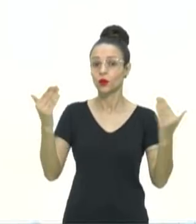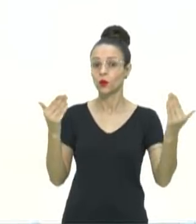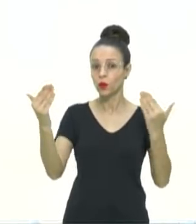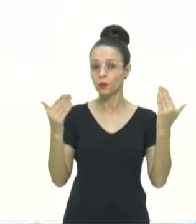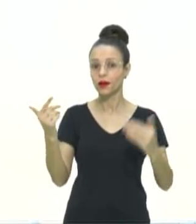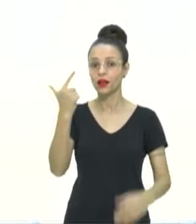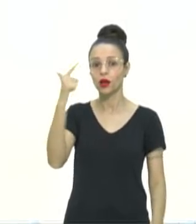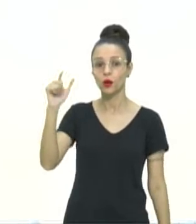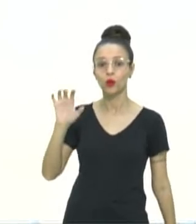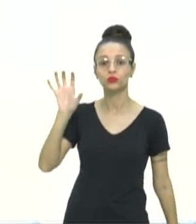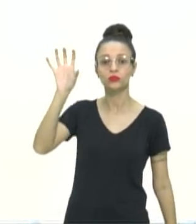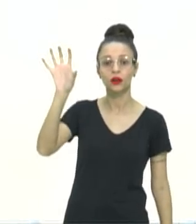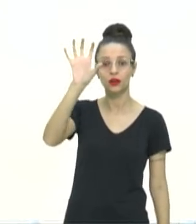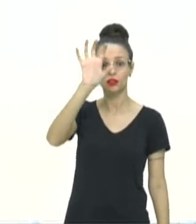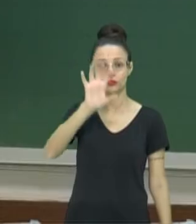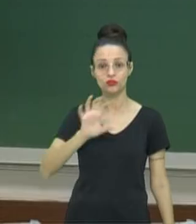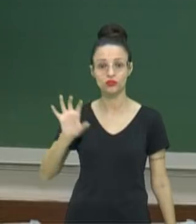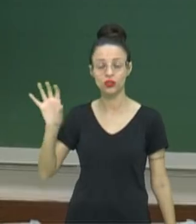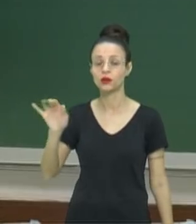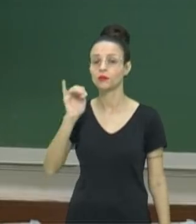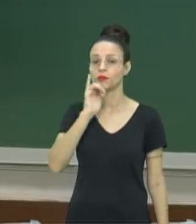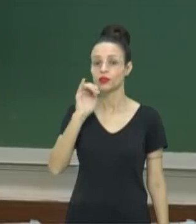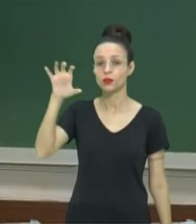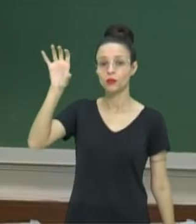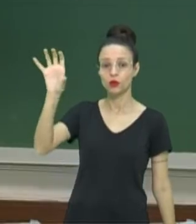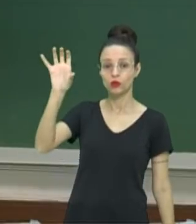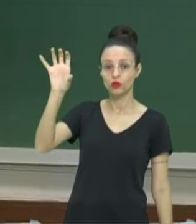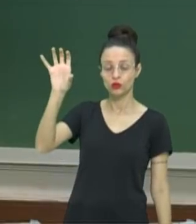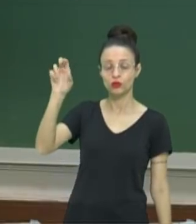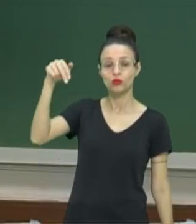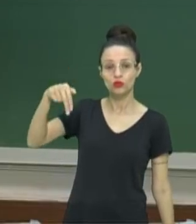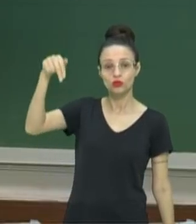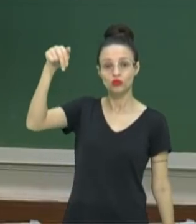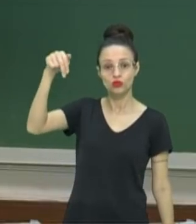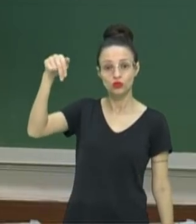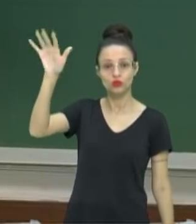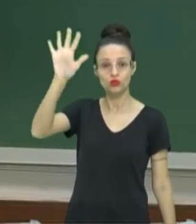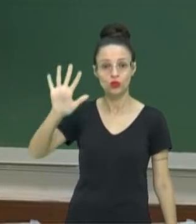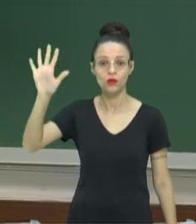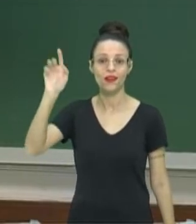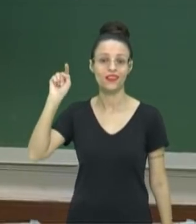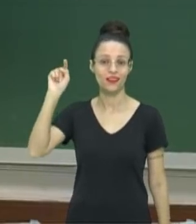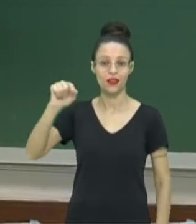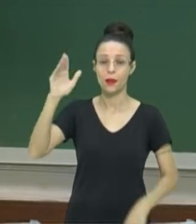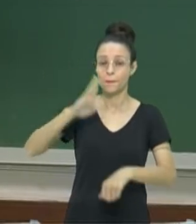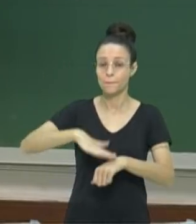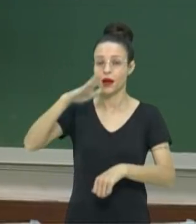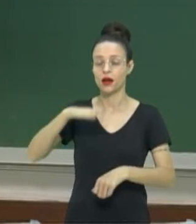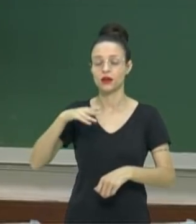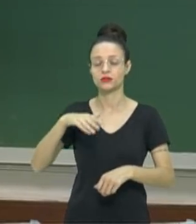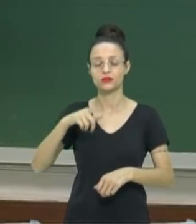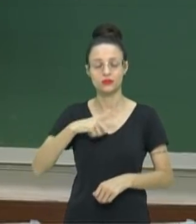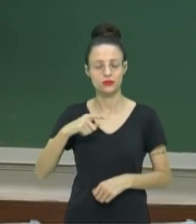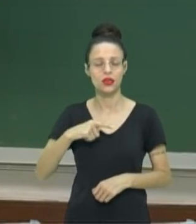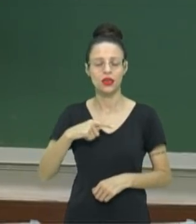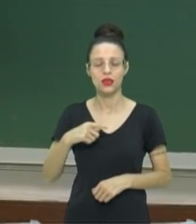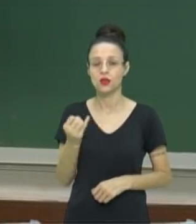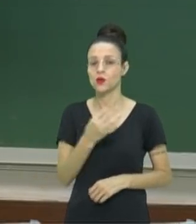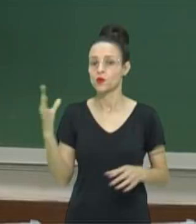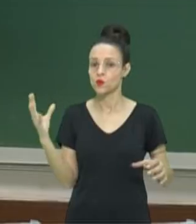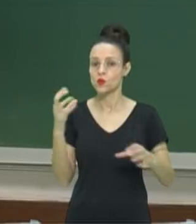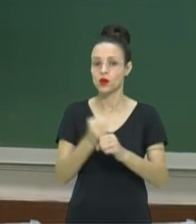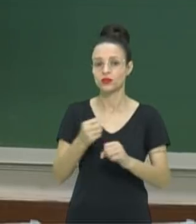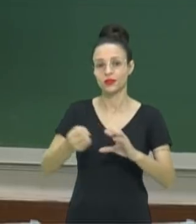com outras regiões ali, a região Nordeste é a que apresenta maior número, né, de população